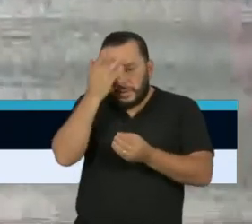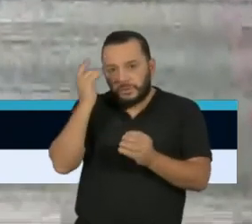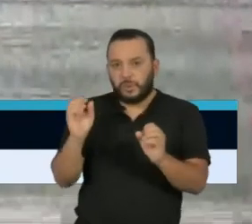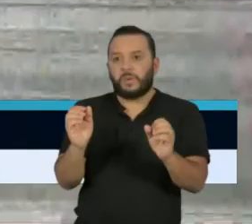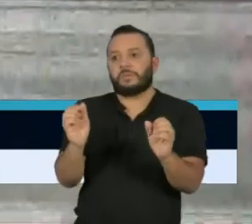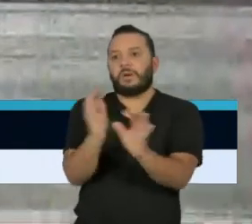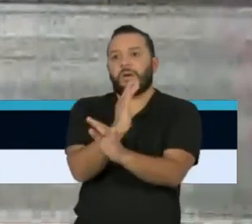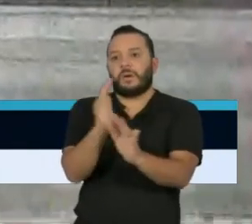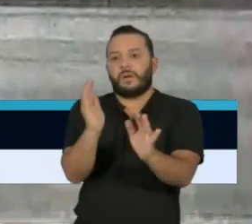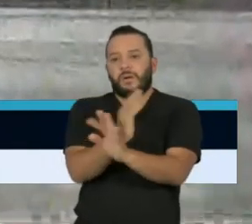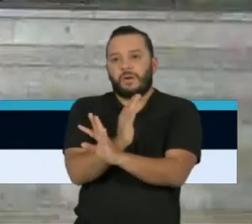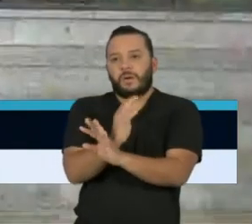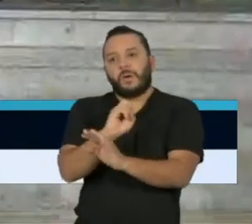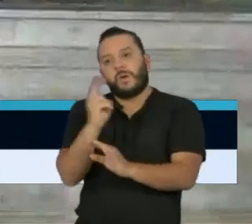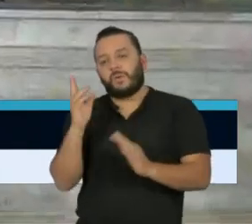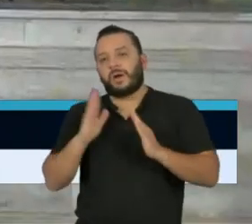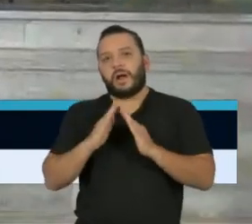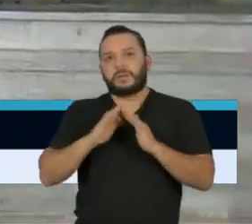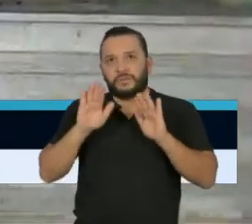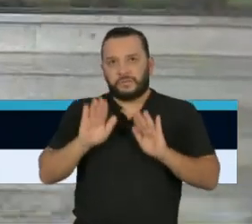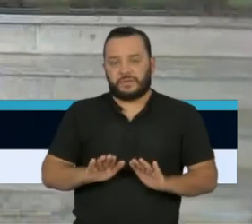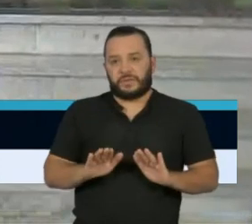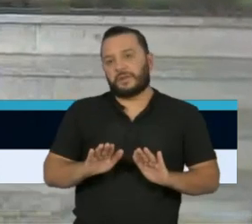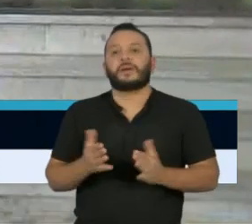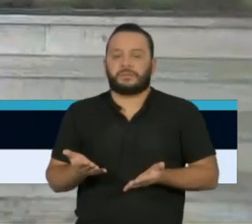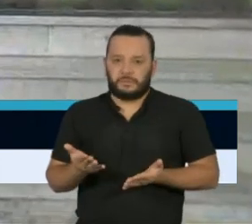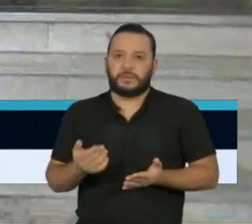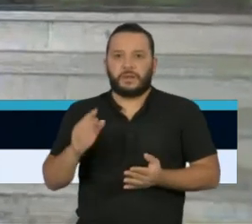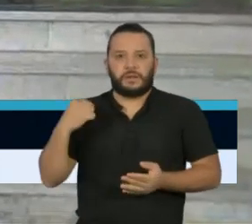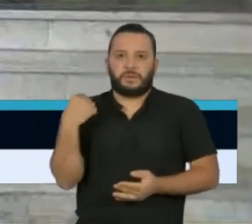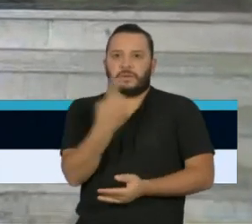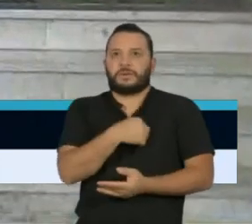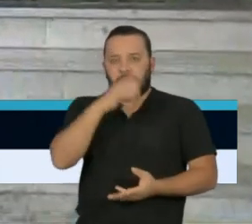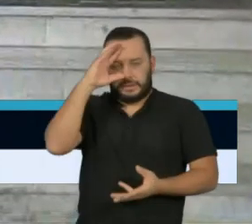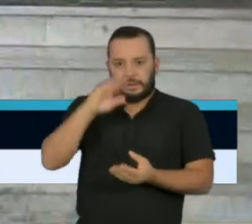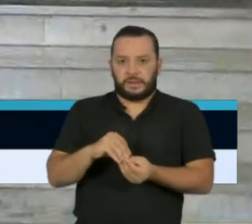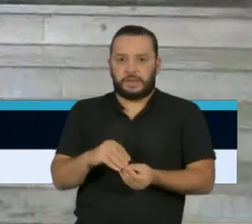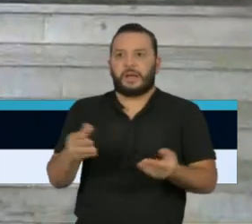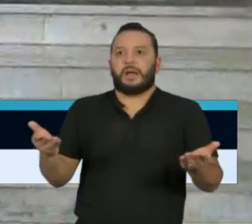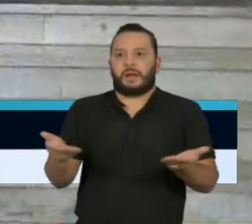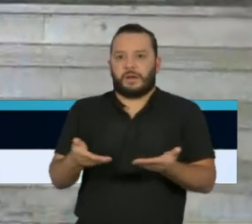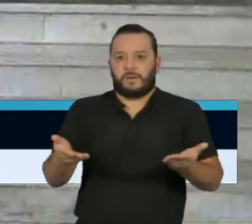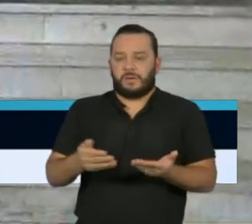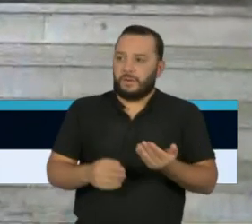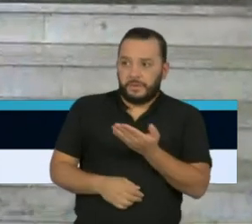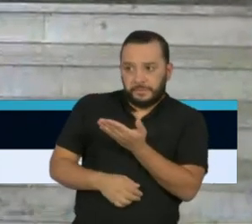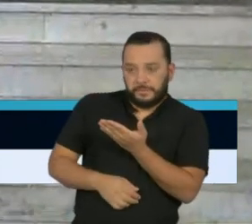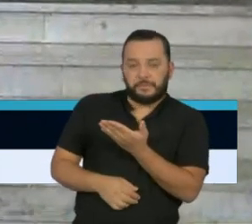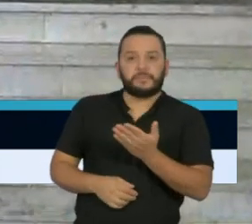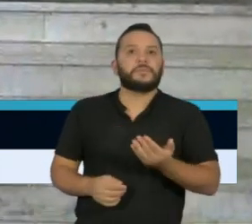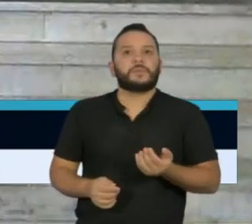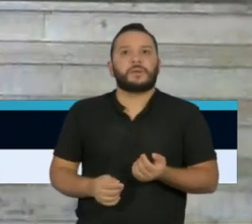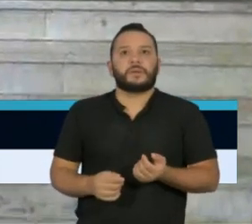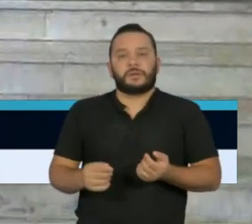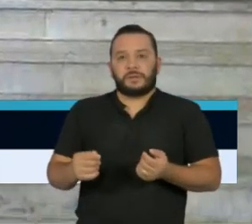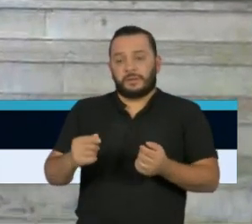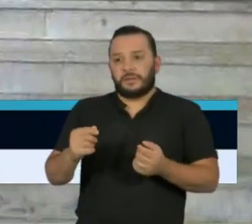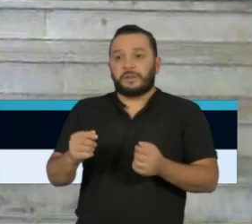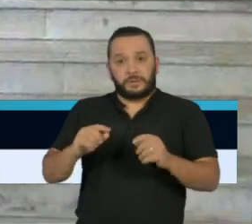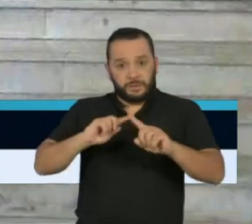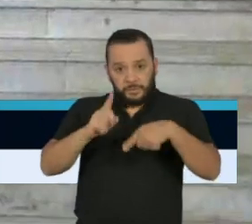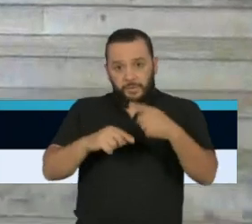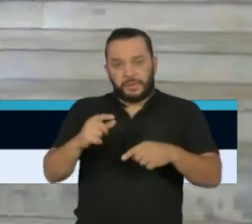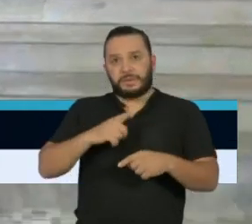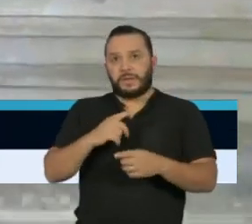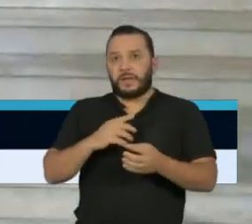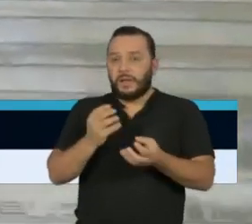cada bairro. Na próxima página, nós trazemos uma aplicação prática disso, que é começar a cruzar essas informações com